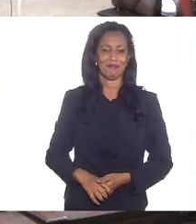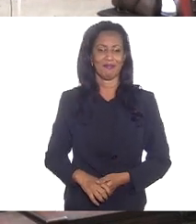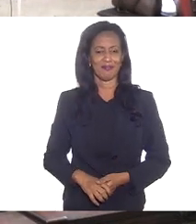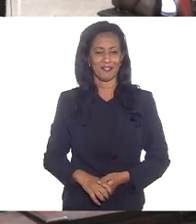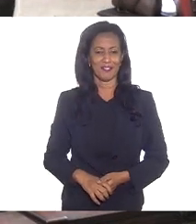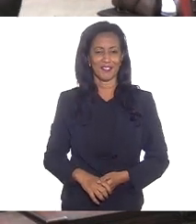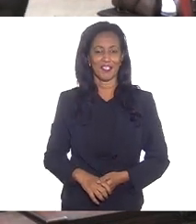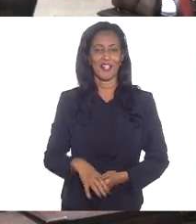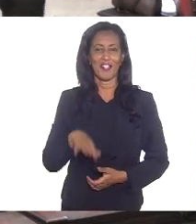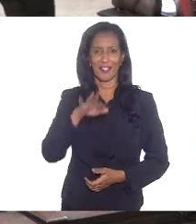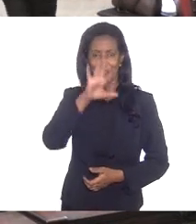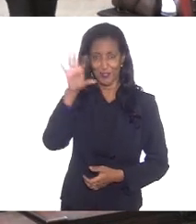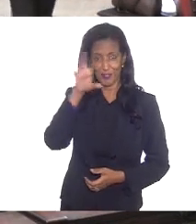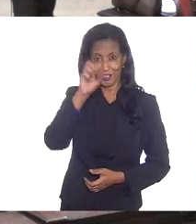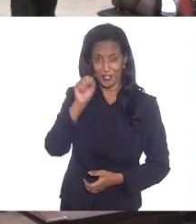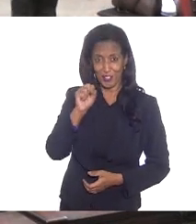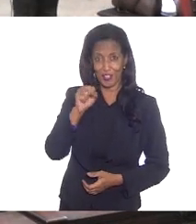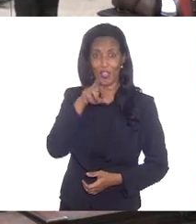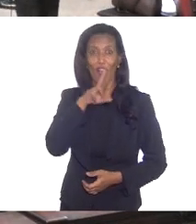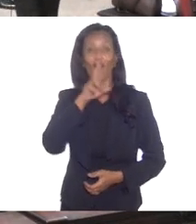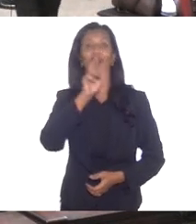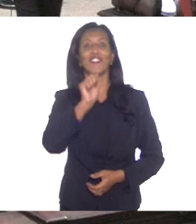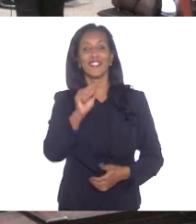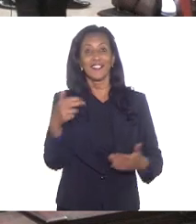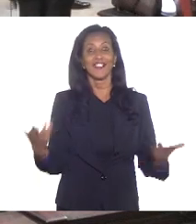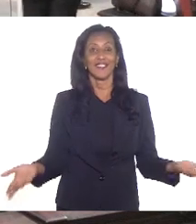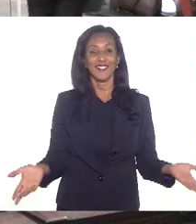É do feitiço, deputado Rodrigo?